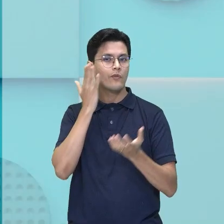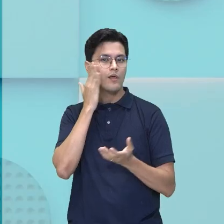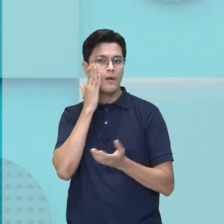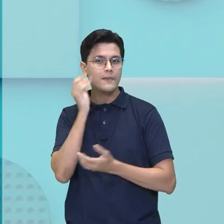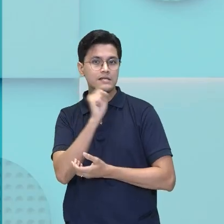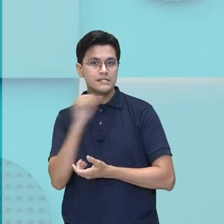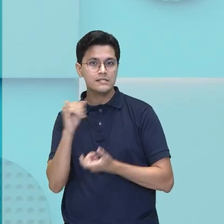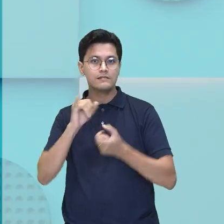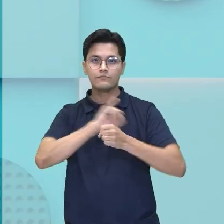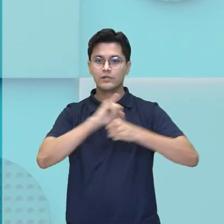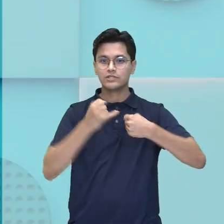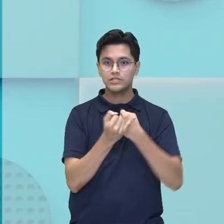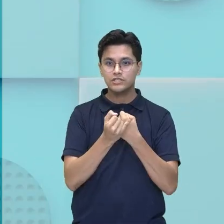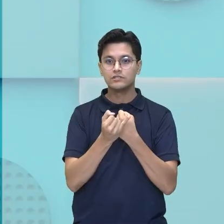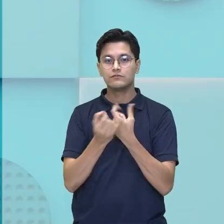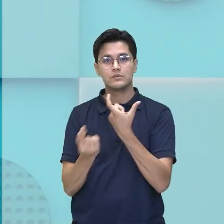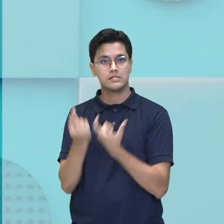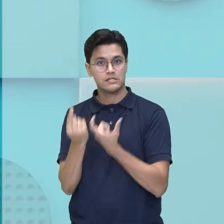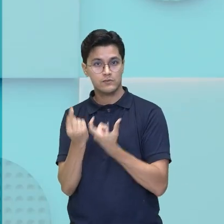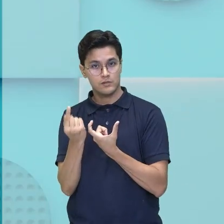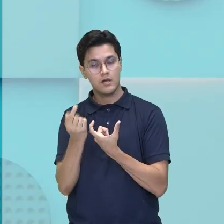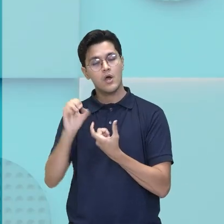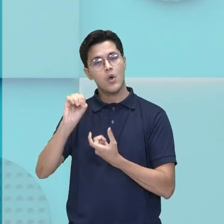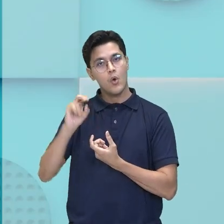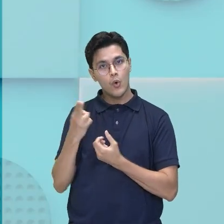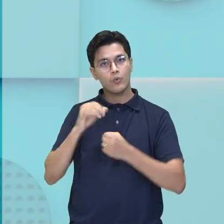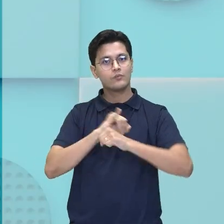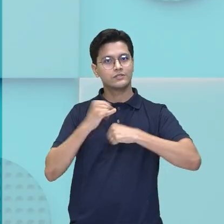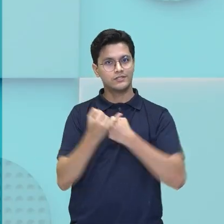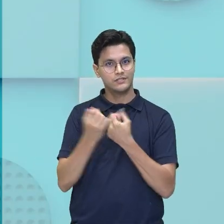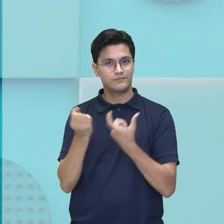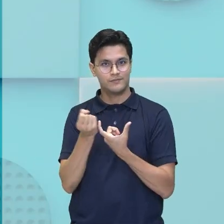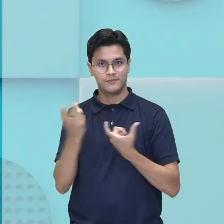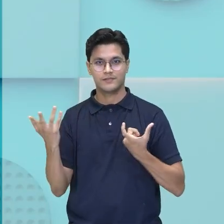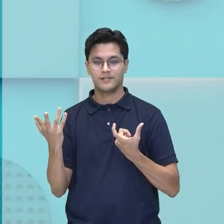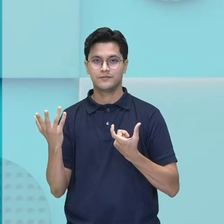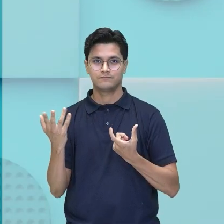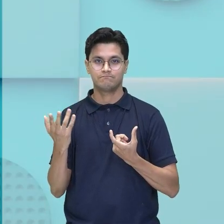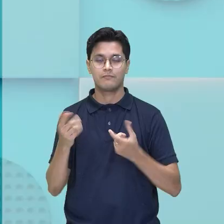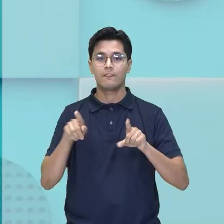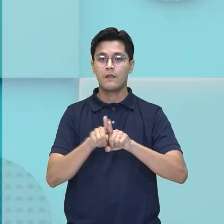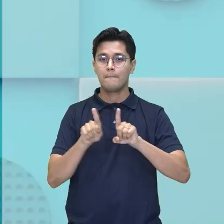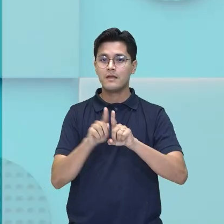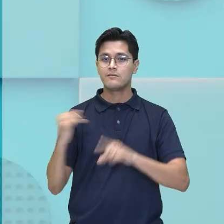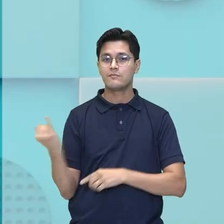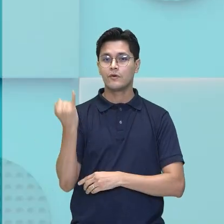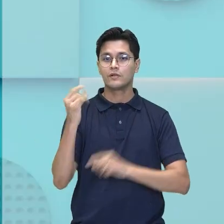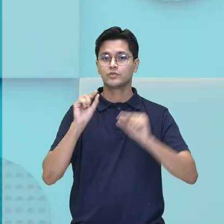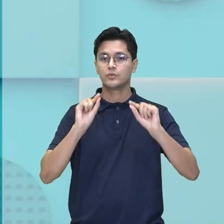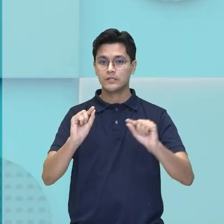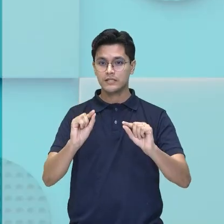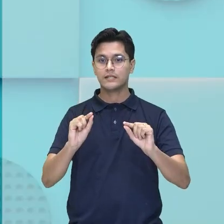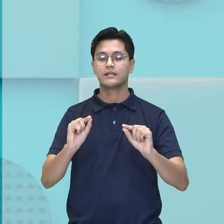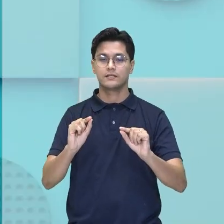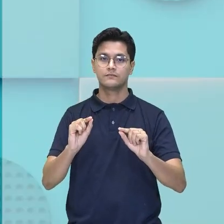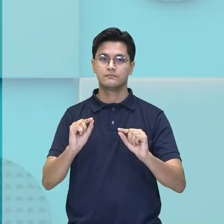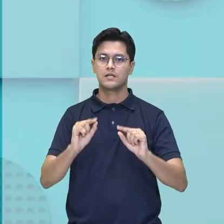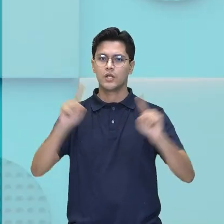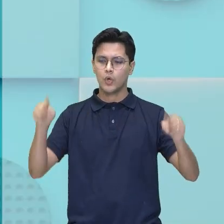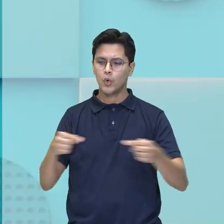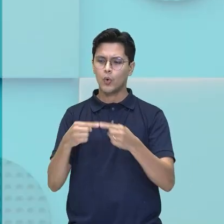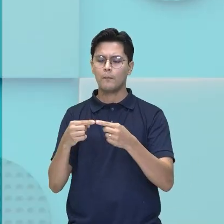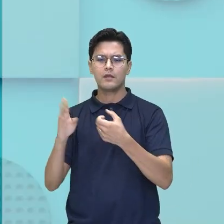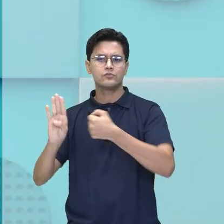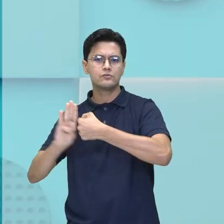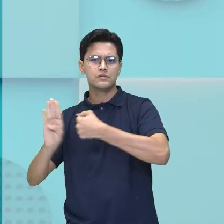adjetivo está no singular ou se ele está no plural. E é importante também informar, ele se refere a um substantivo,